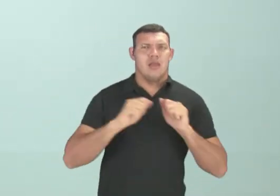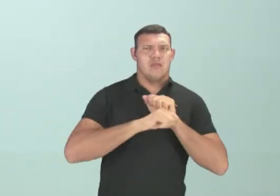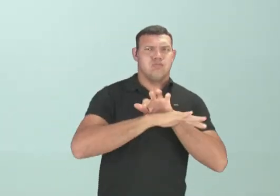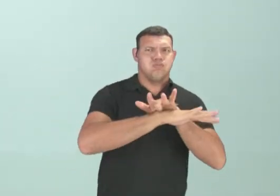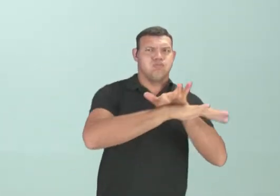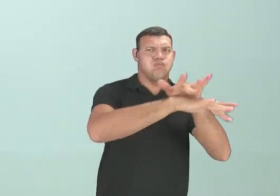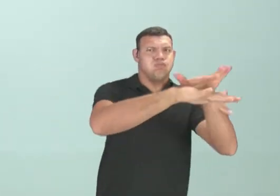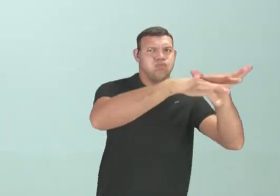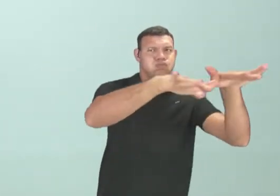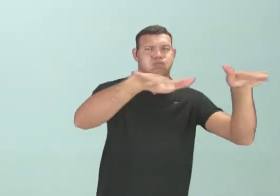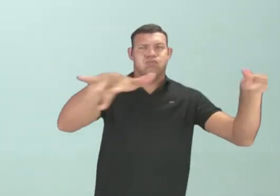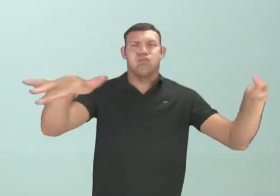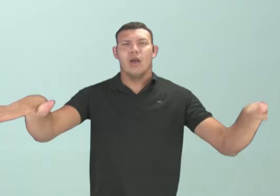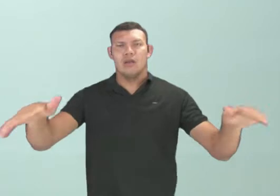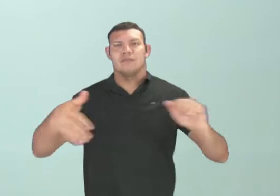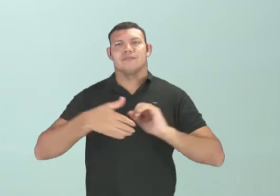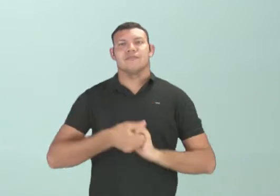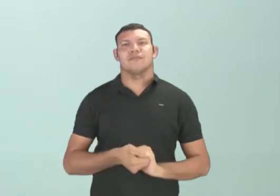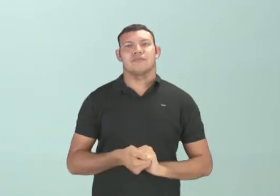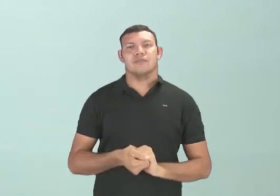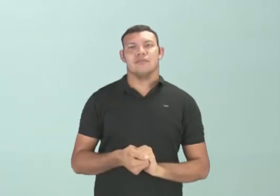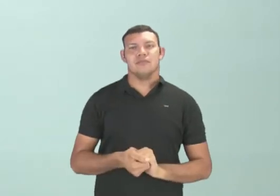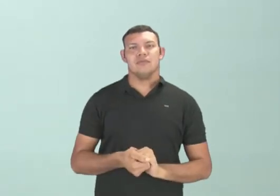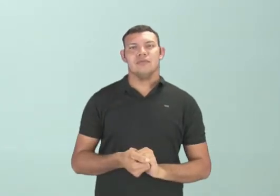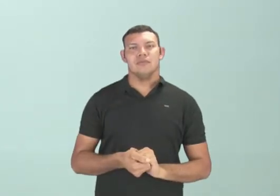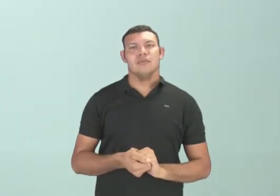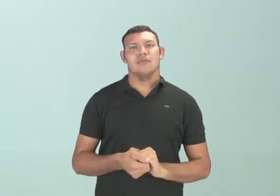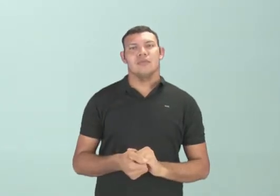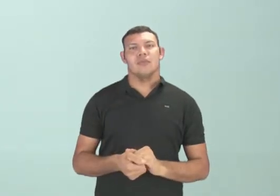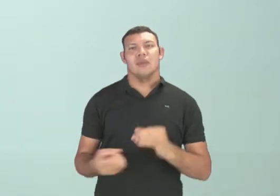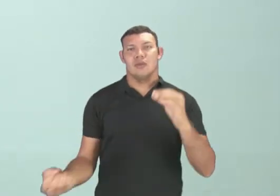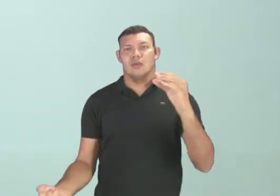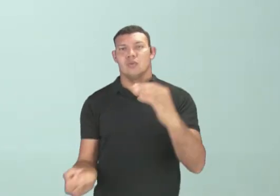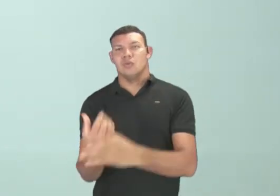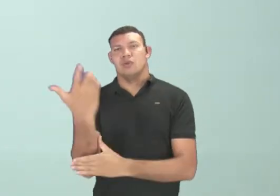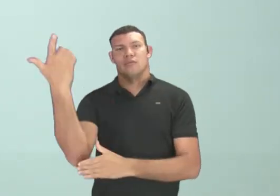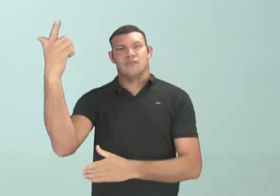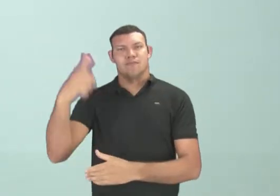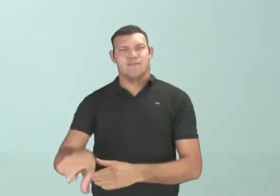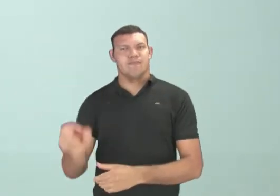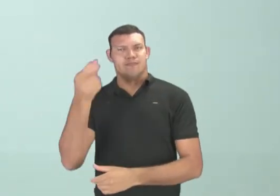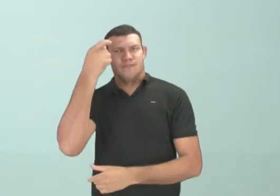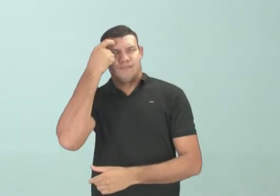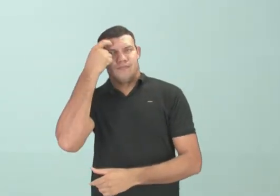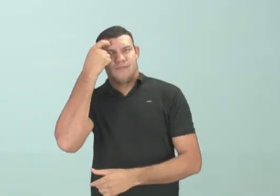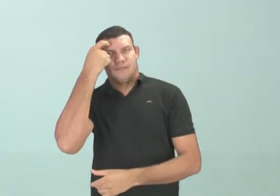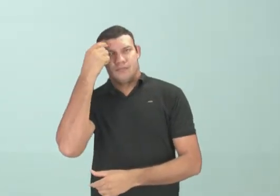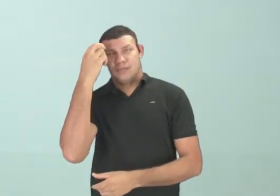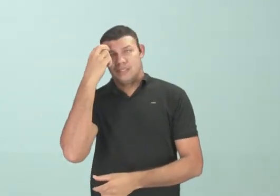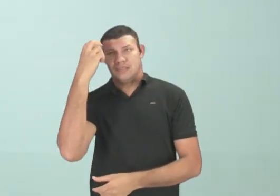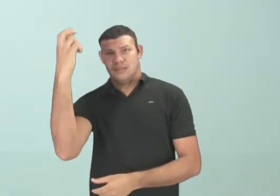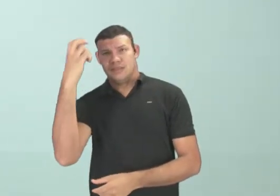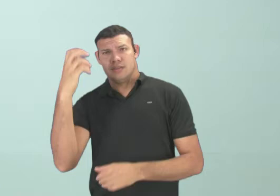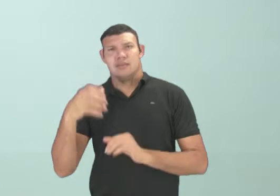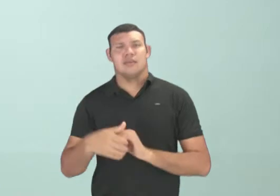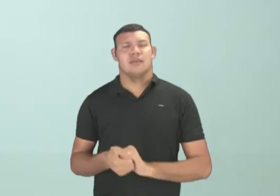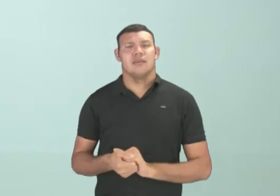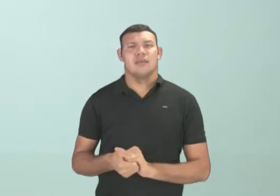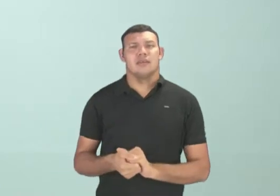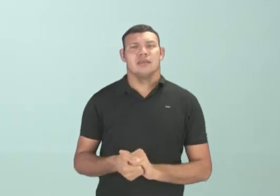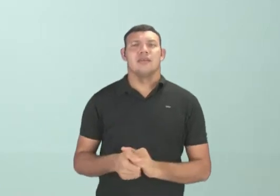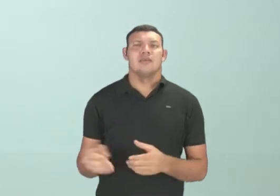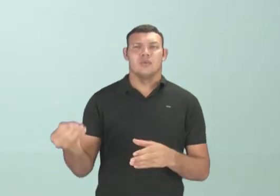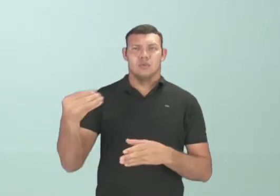espalhado. Tá? E aqui nós vamos ter o quê? Um renascimento intelectual. As pessoas vão começar a agir